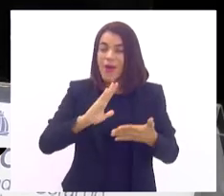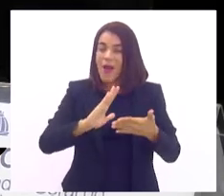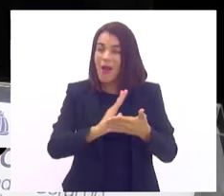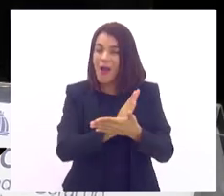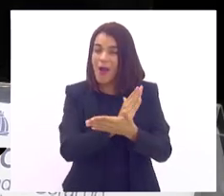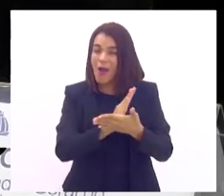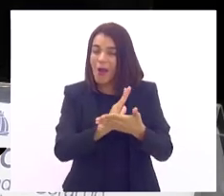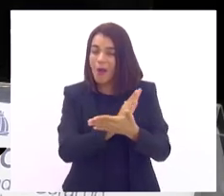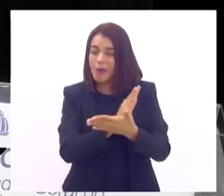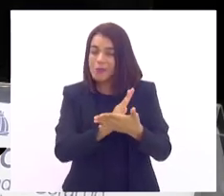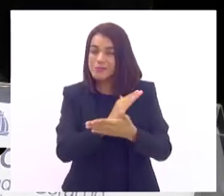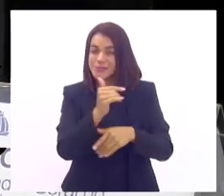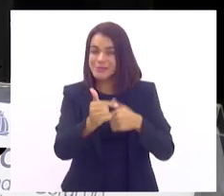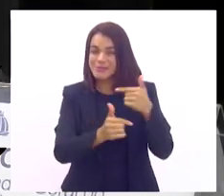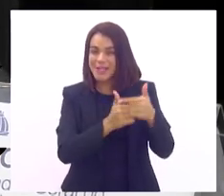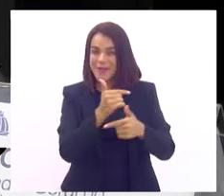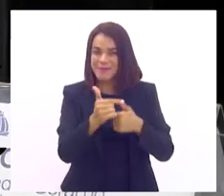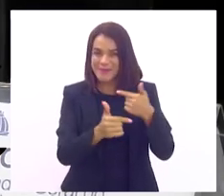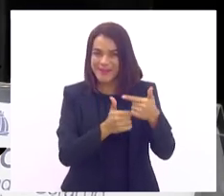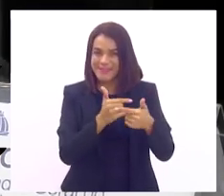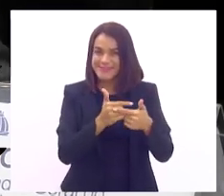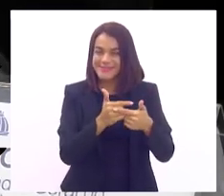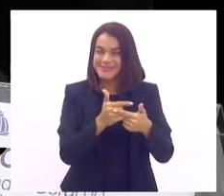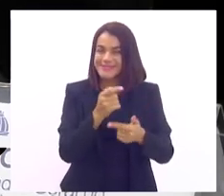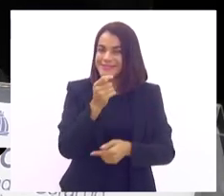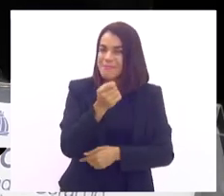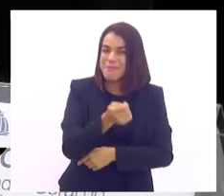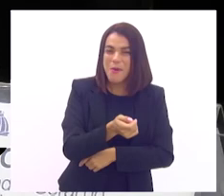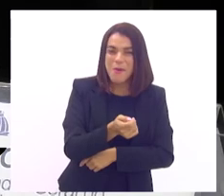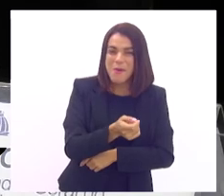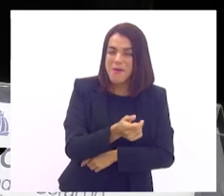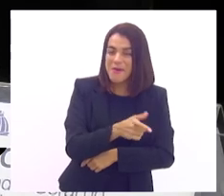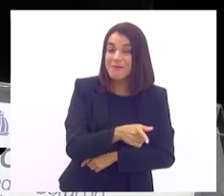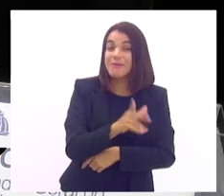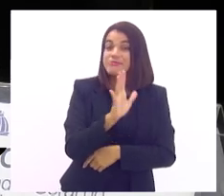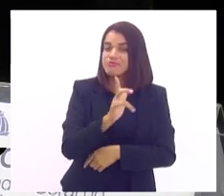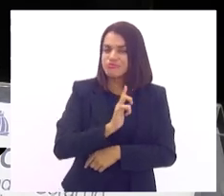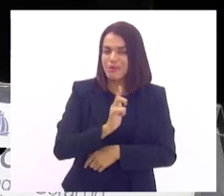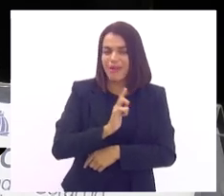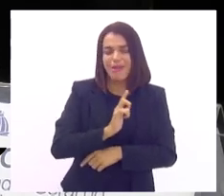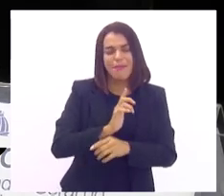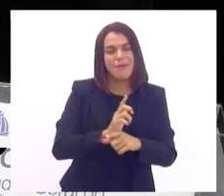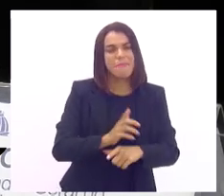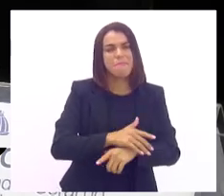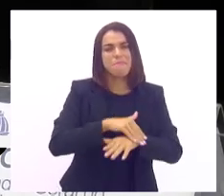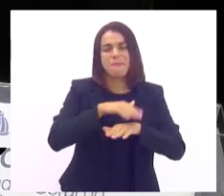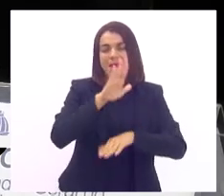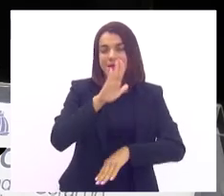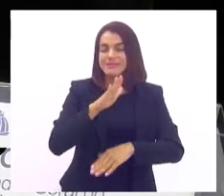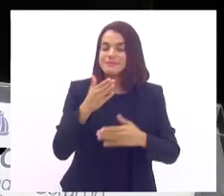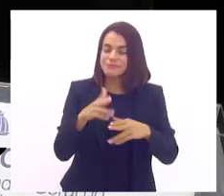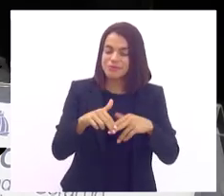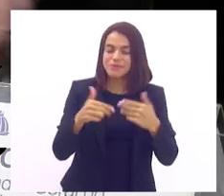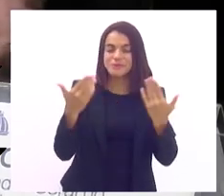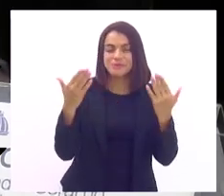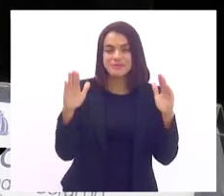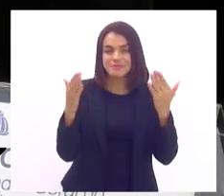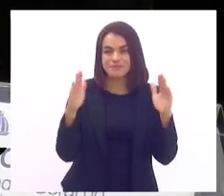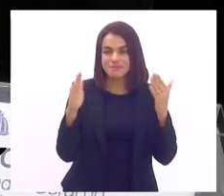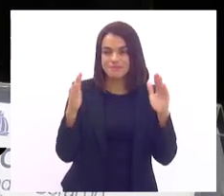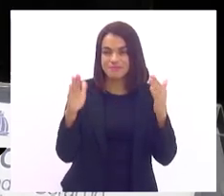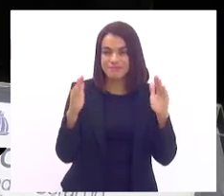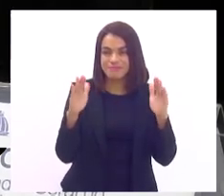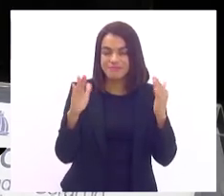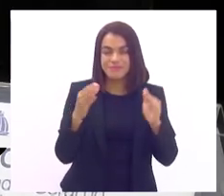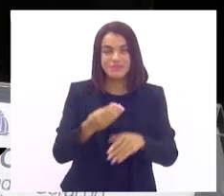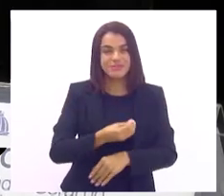você vê que deu início ou continuidade nesse ano. Então, parabéns. Você esteve lá